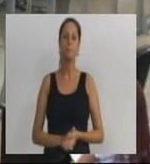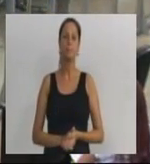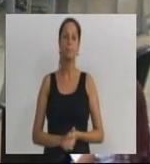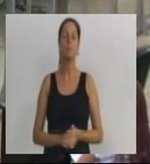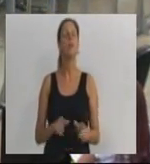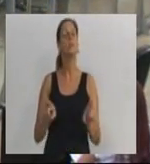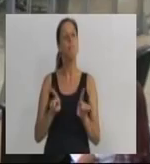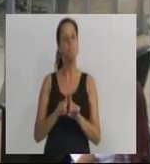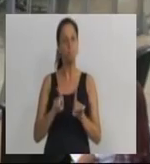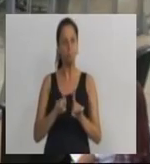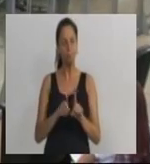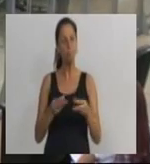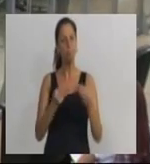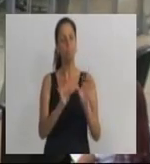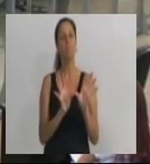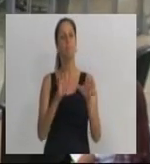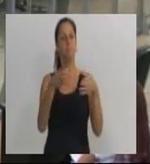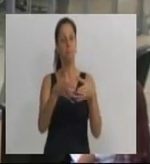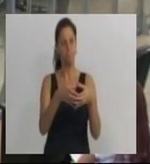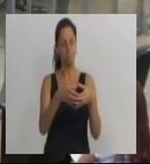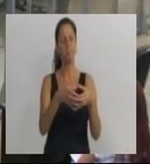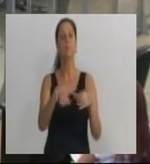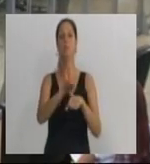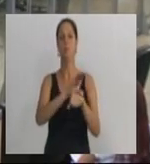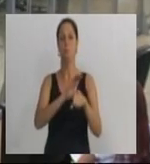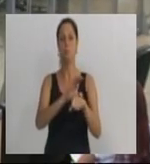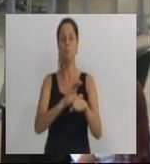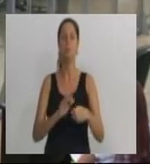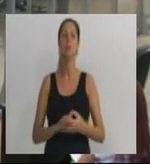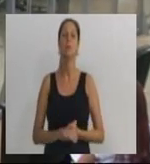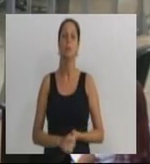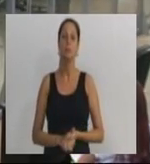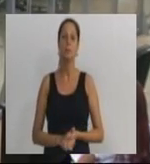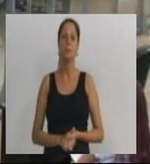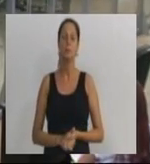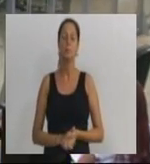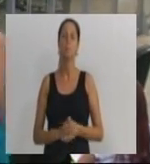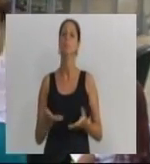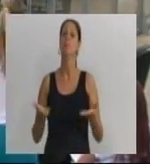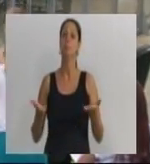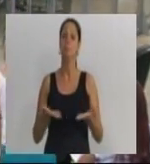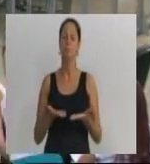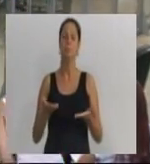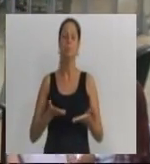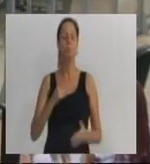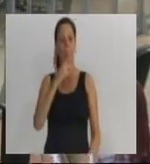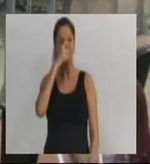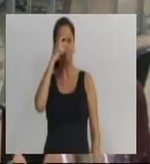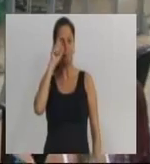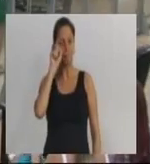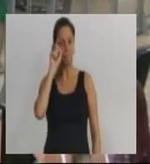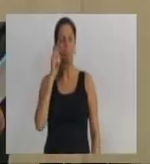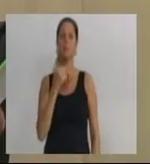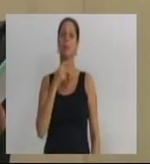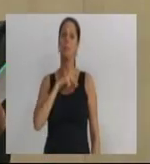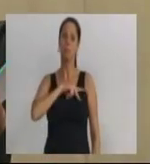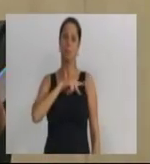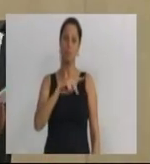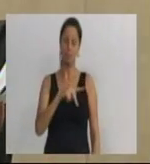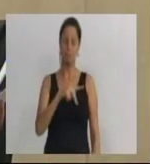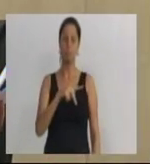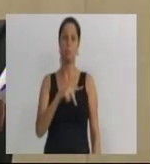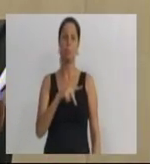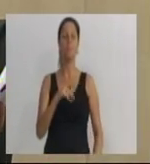Também processar a Comissão de Constituição. Ouço pela ordem o vereador Jefferson Forrest. Presidente, pela ordem,